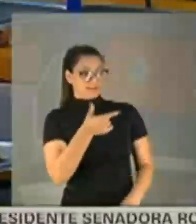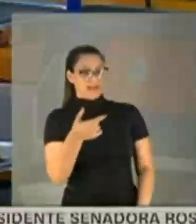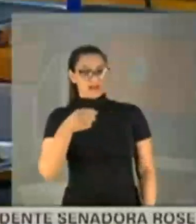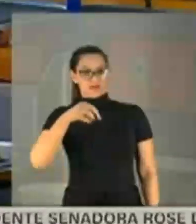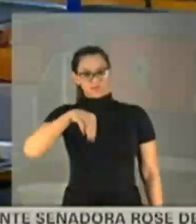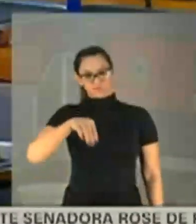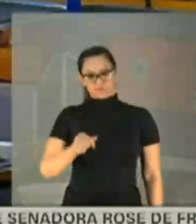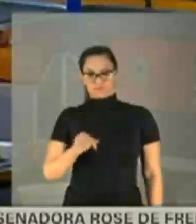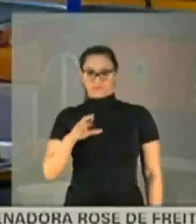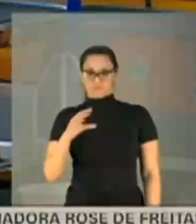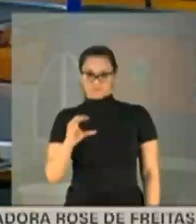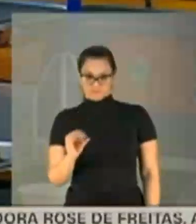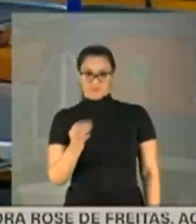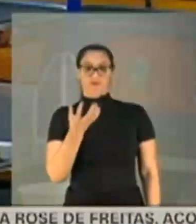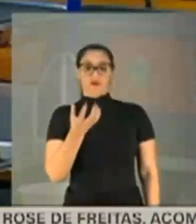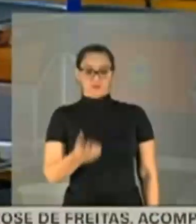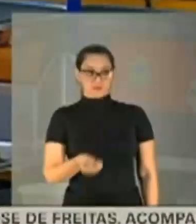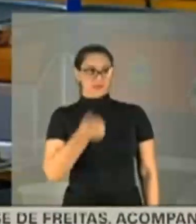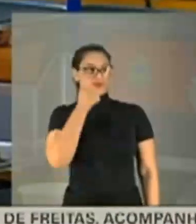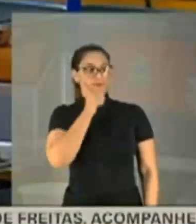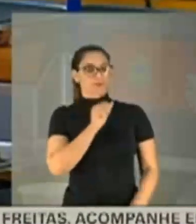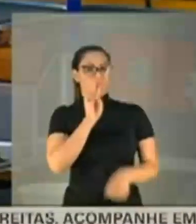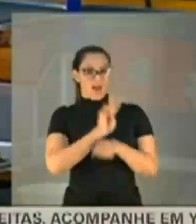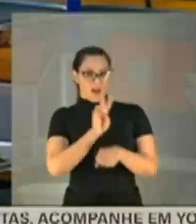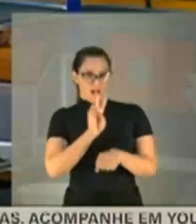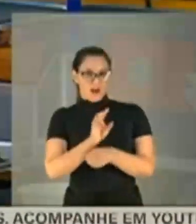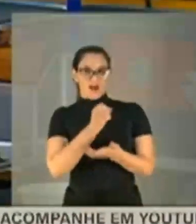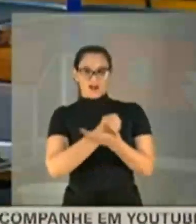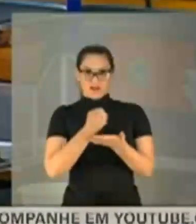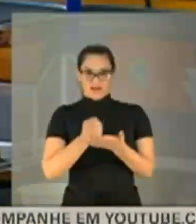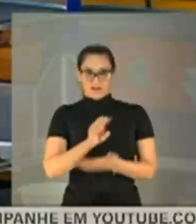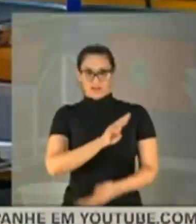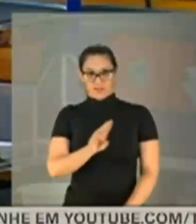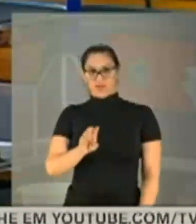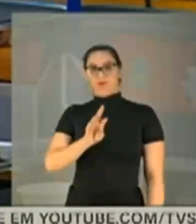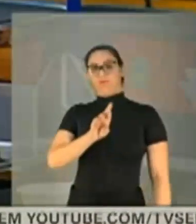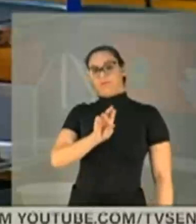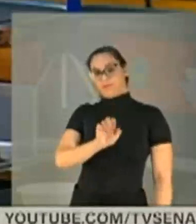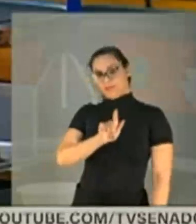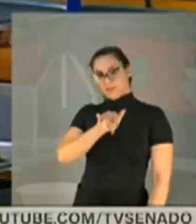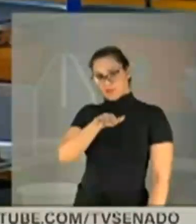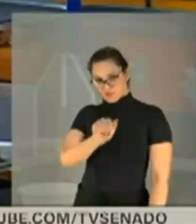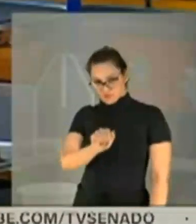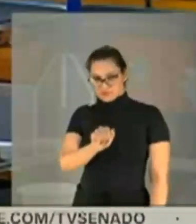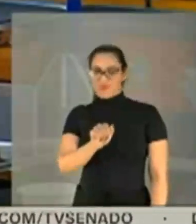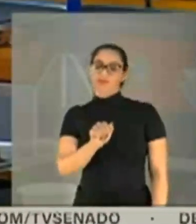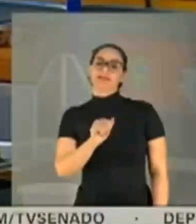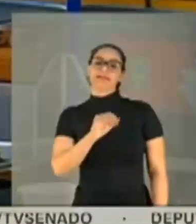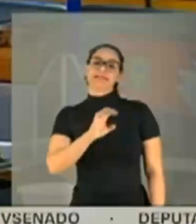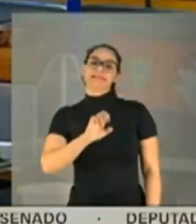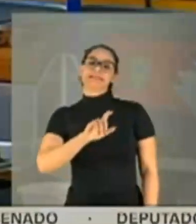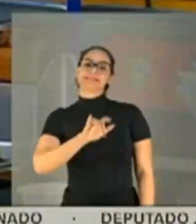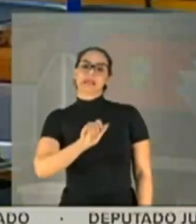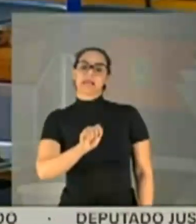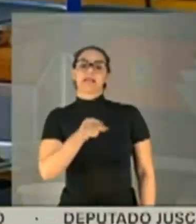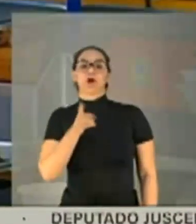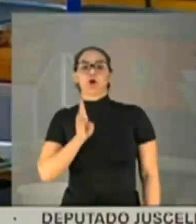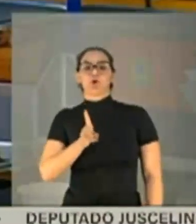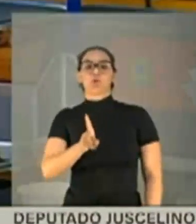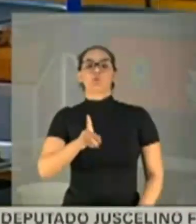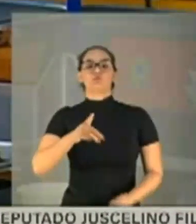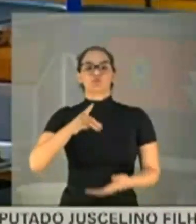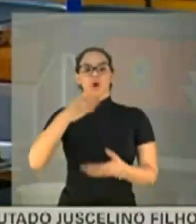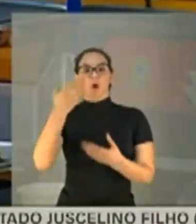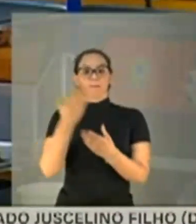foi autorizada pela fiscal do contrato, Regina Célia Oliveira, da SDS, a continuidade do processo